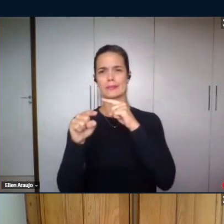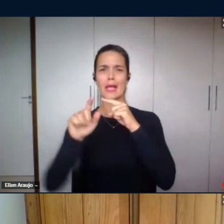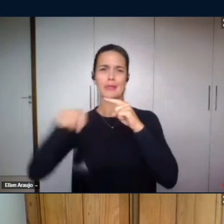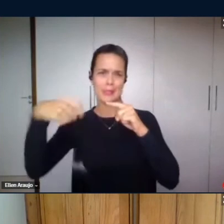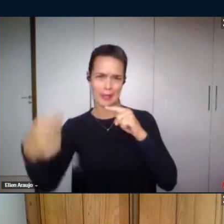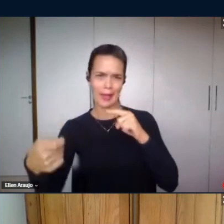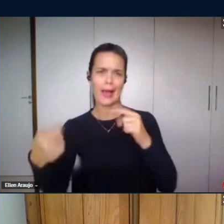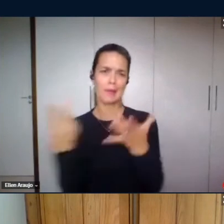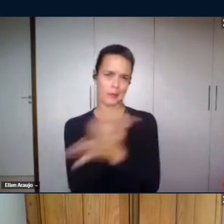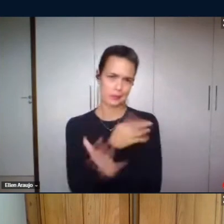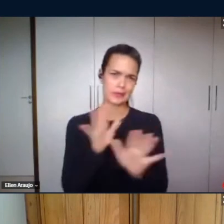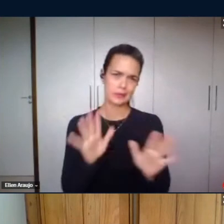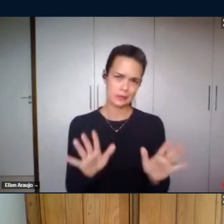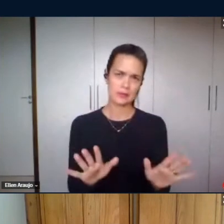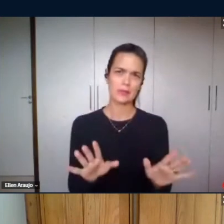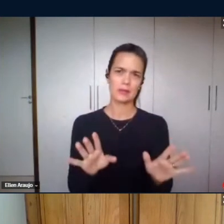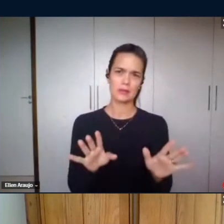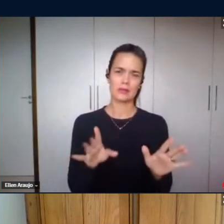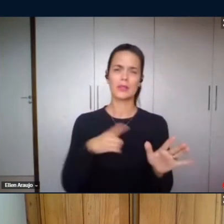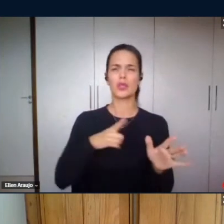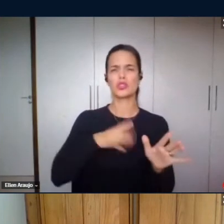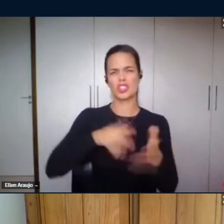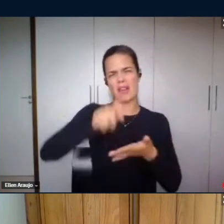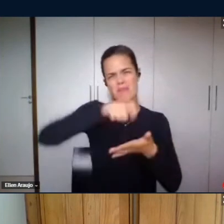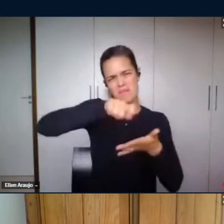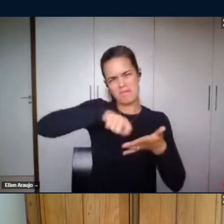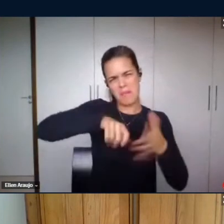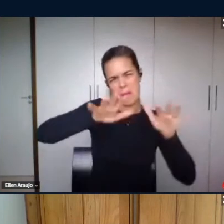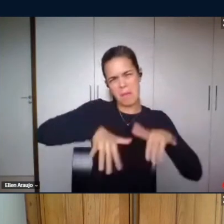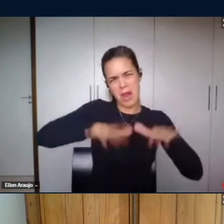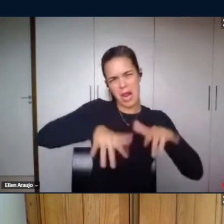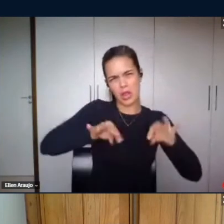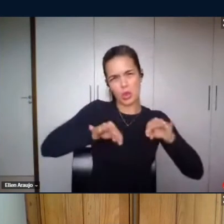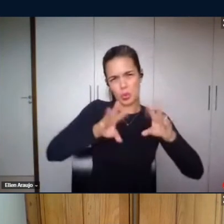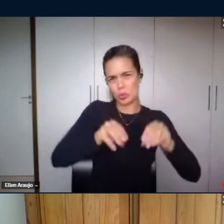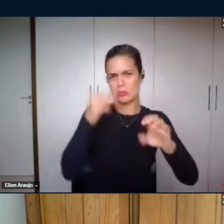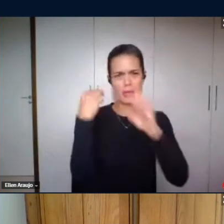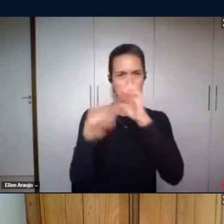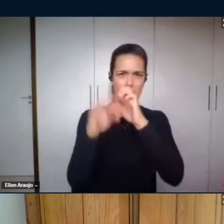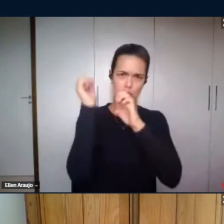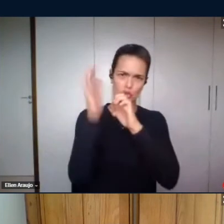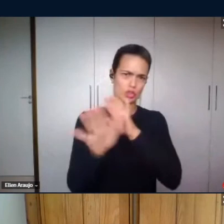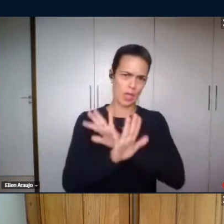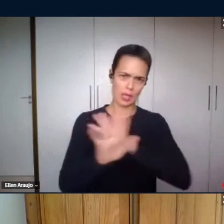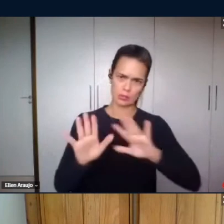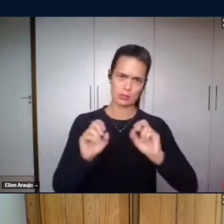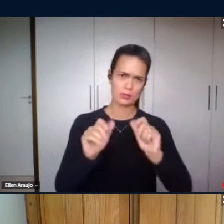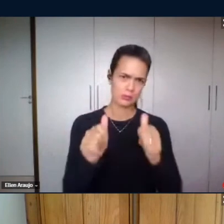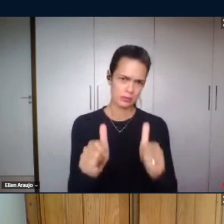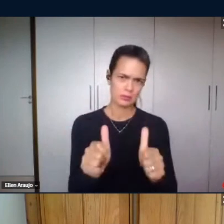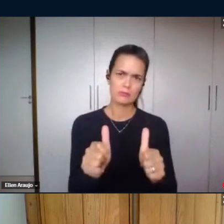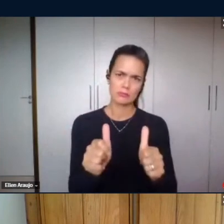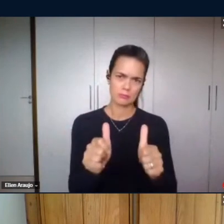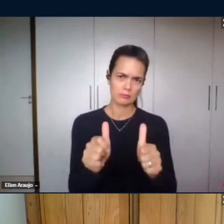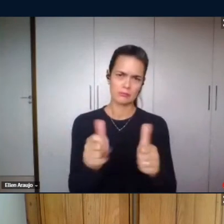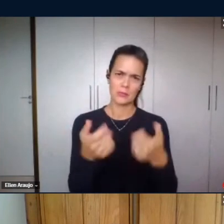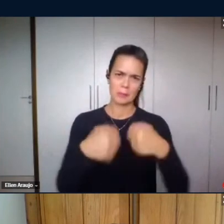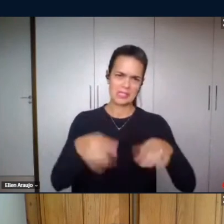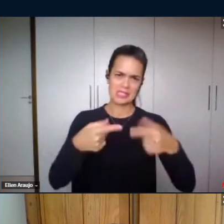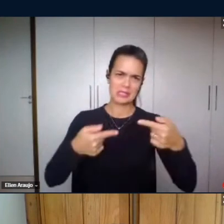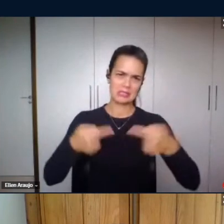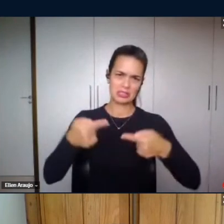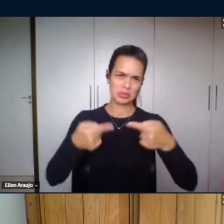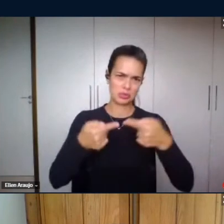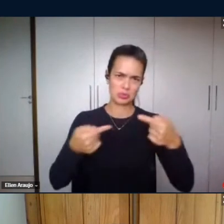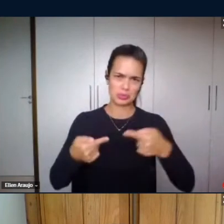né? Então, fiz todas essas observações, que aí eu, essa parte eu posso passar para o Alex, né?